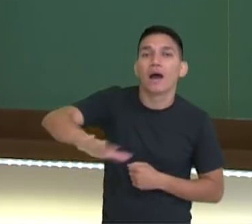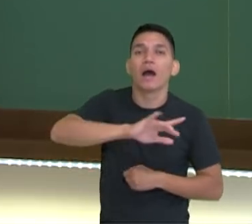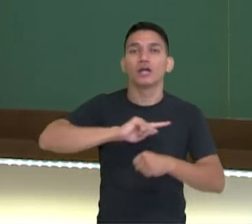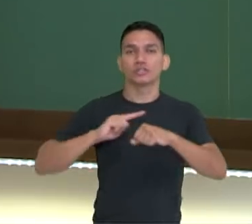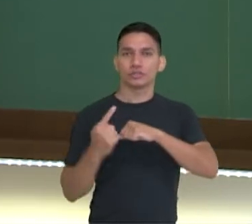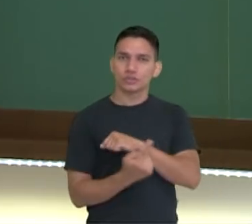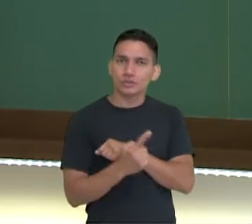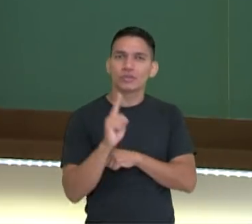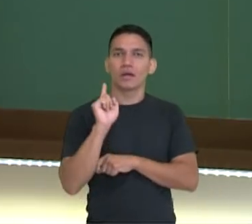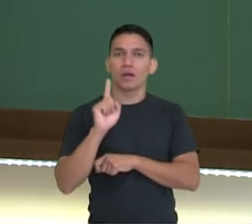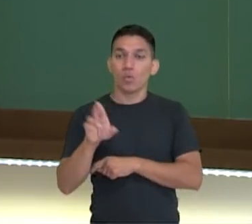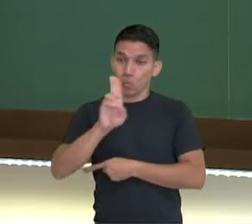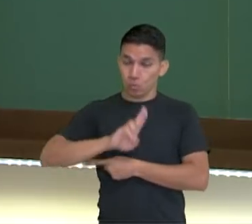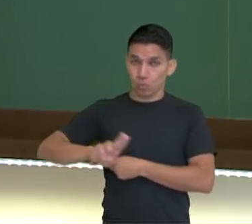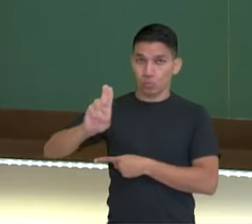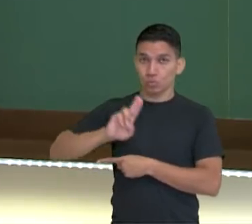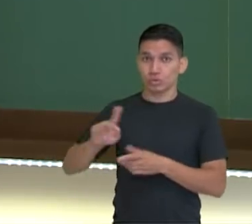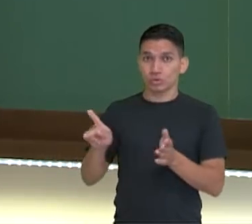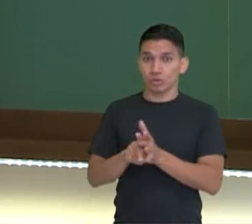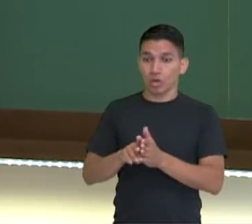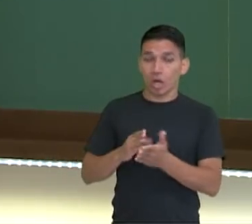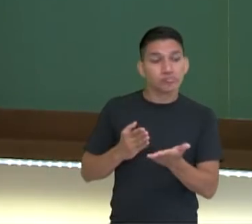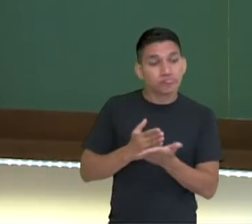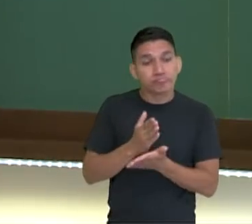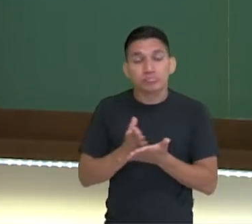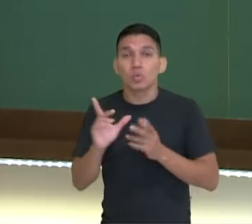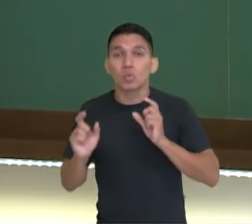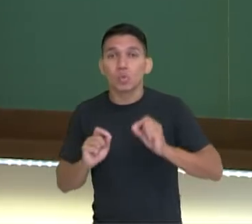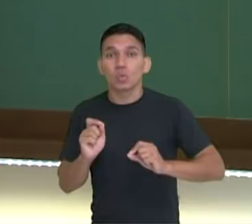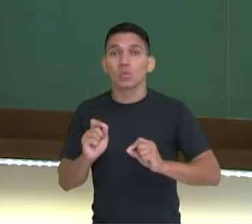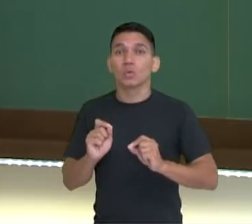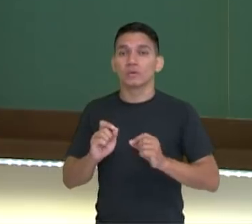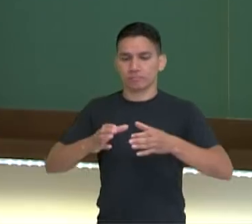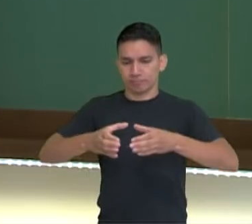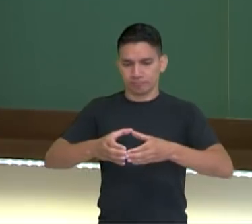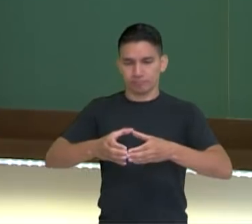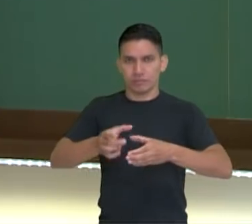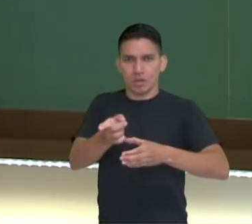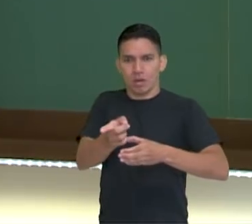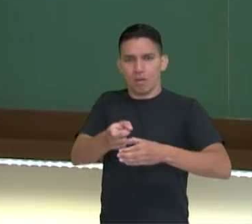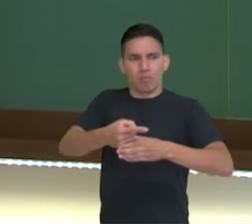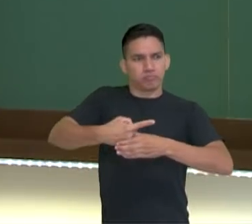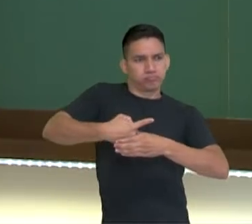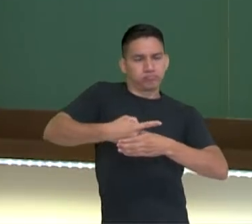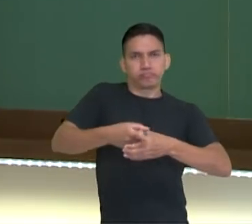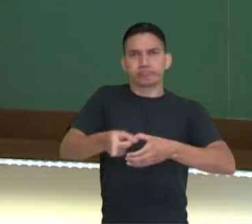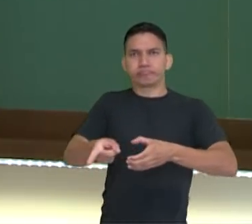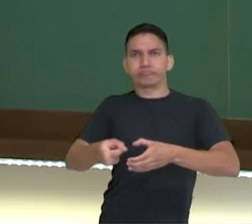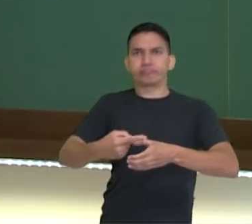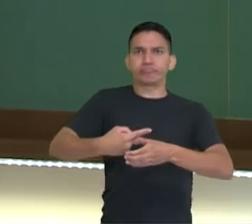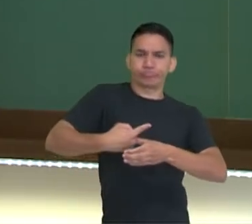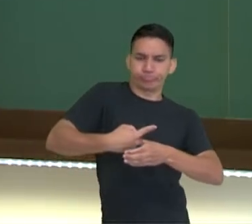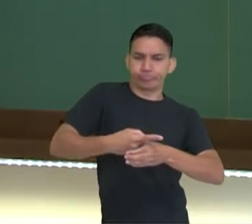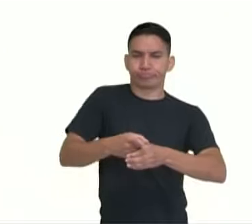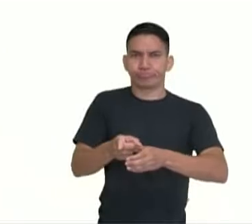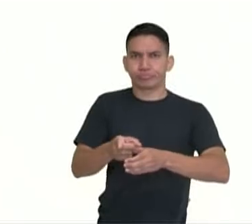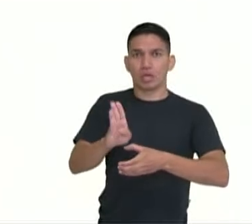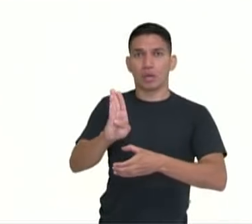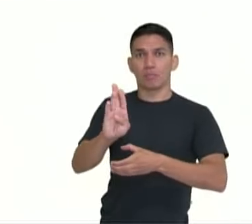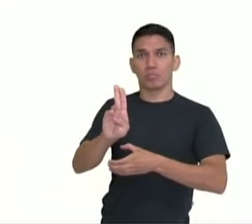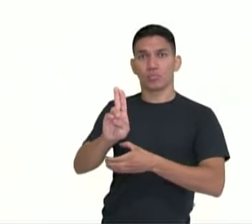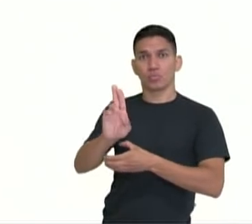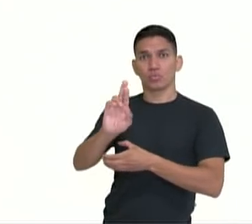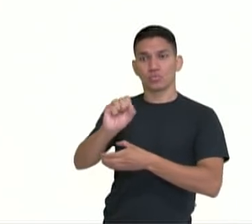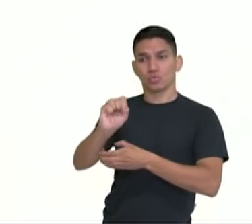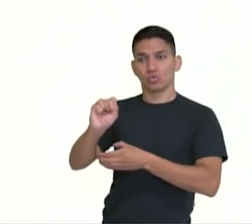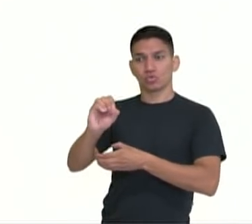é utilizado para orientação no espaço geográfico. A bússola, que é um dos mais antigos instrumentos de orientação,